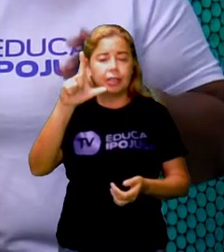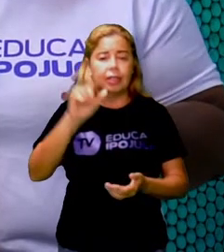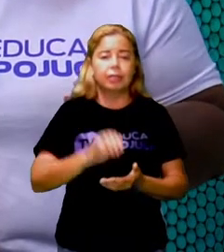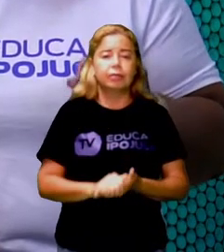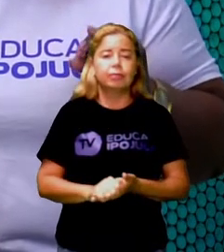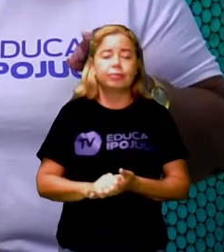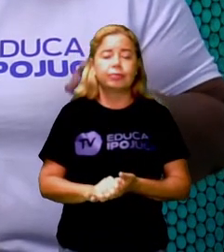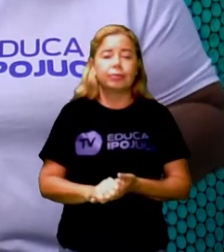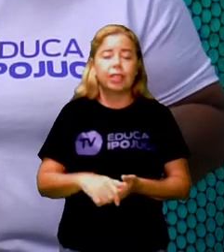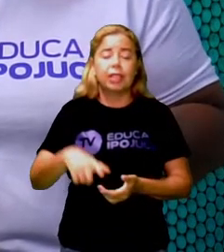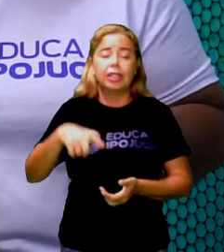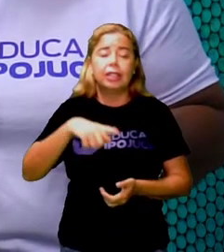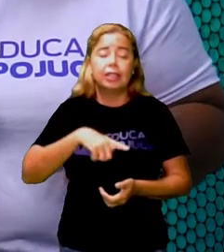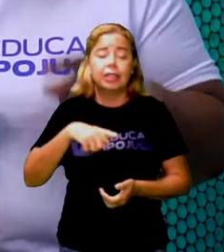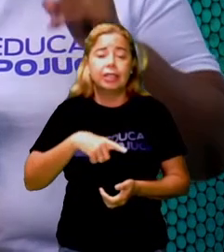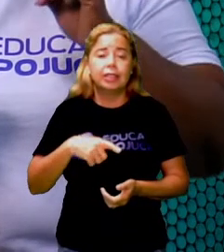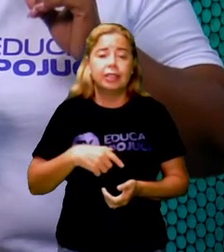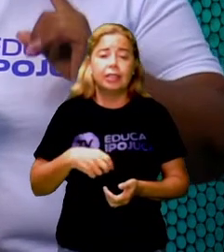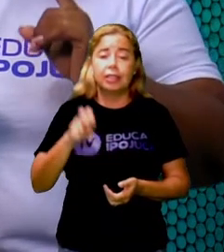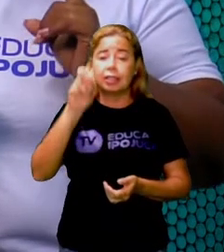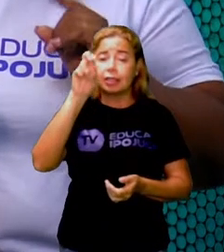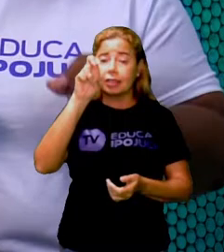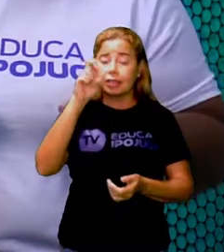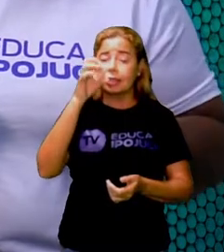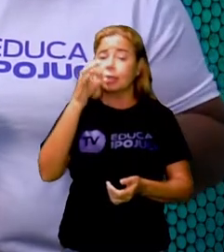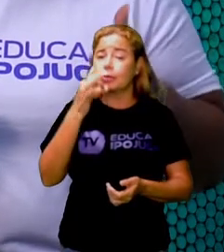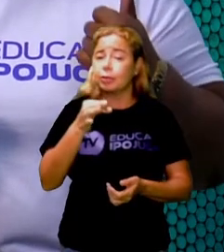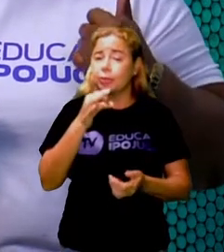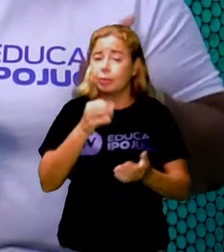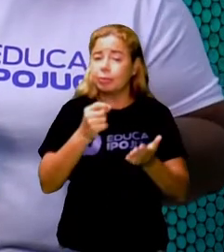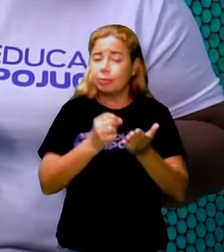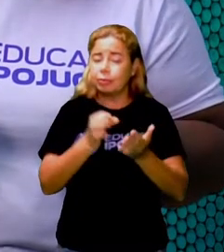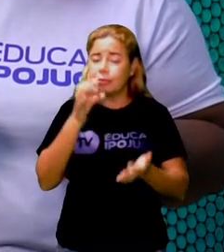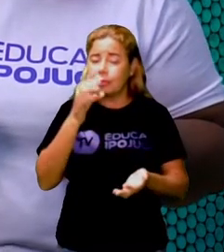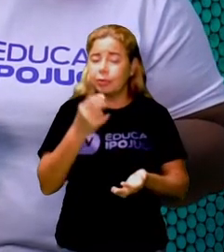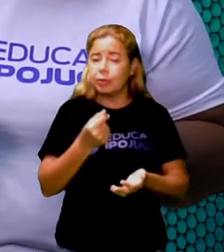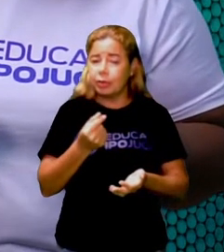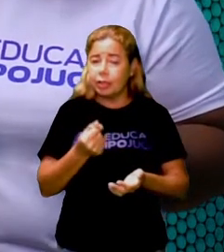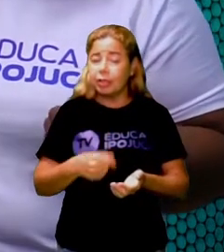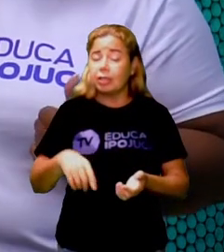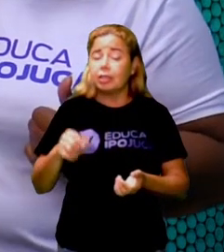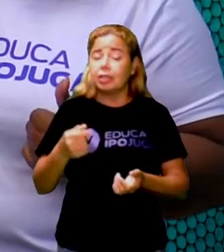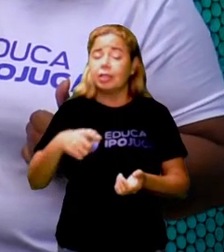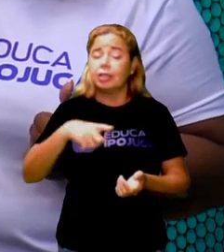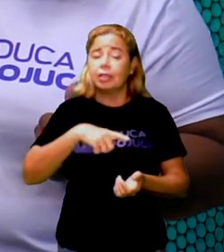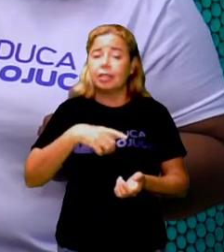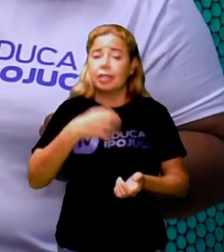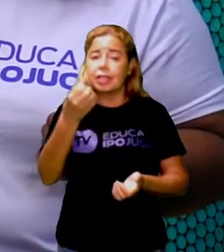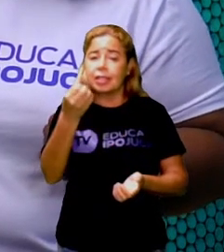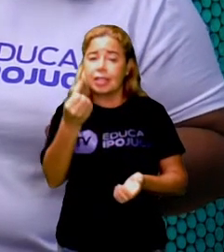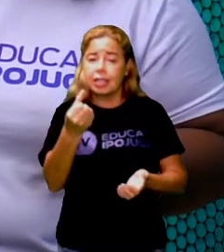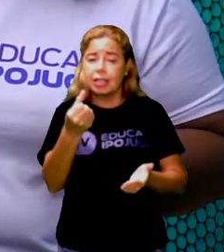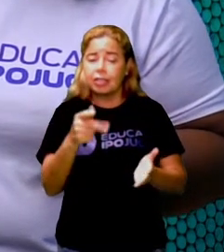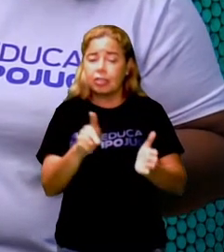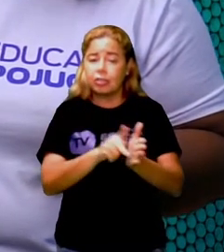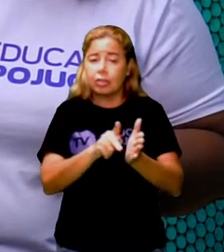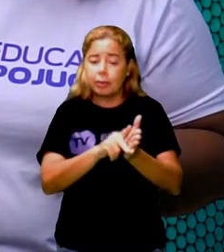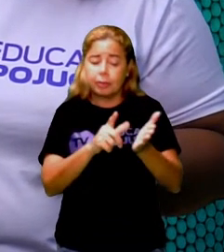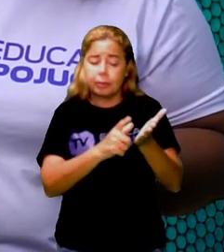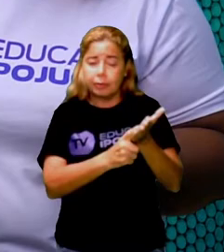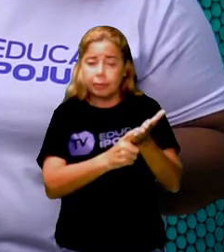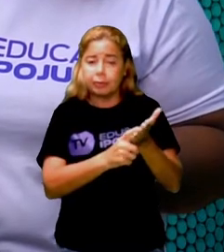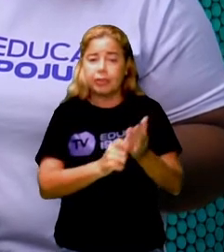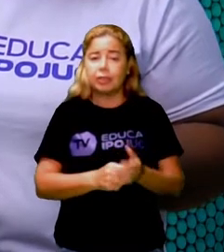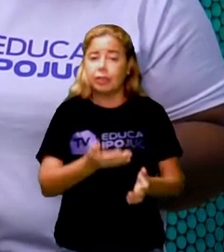por cinco moedas e seis cédulas de papel. Então vamos lá